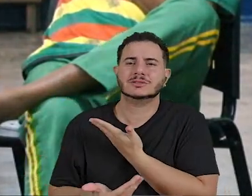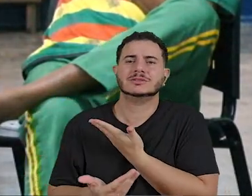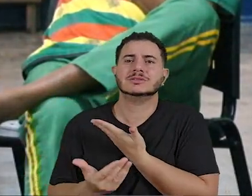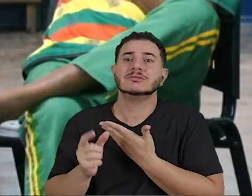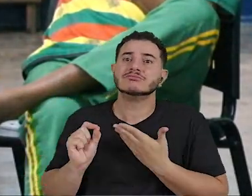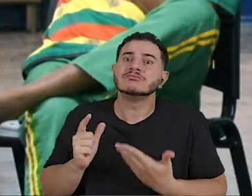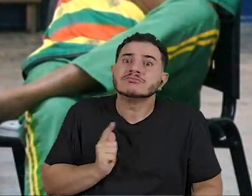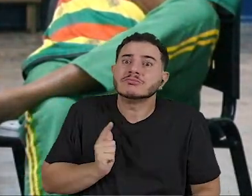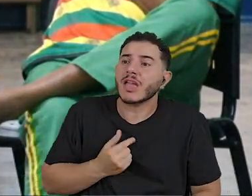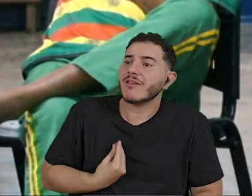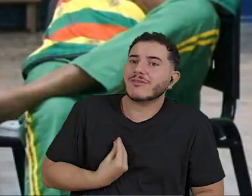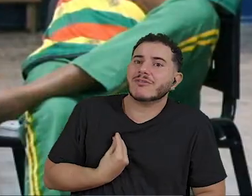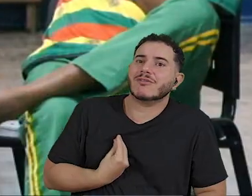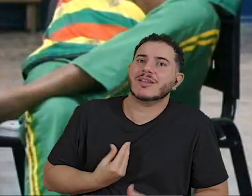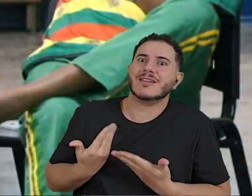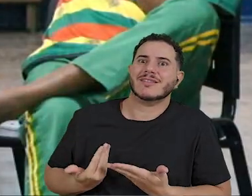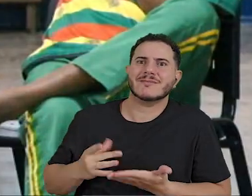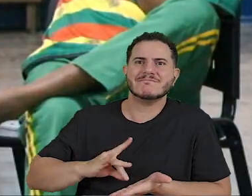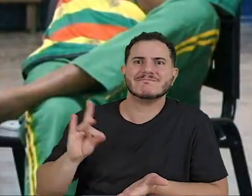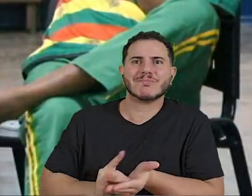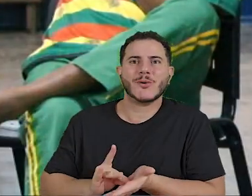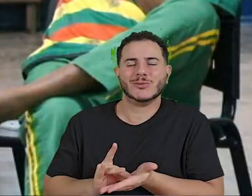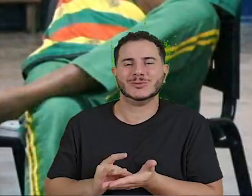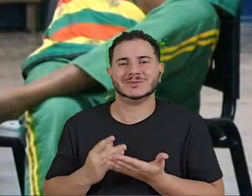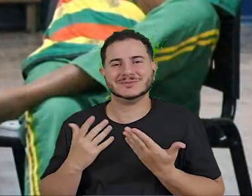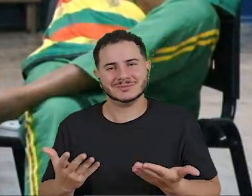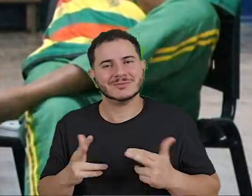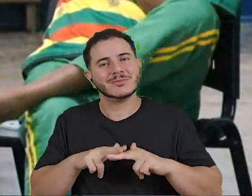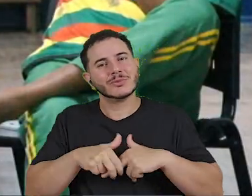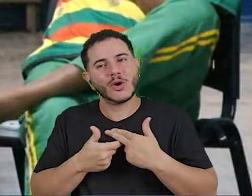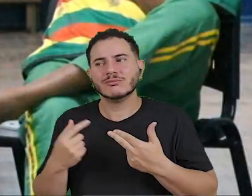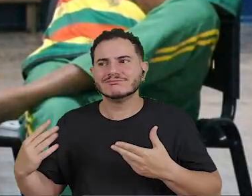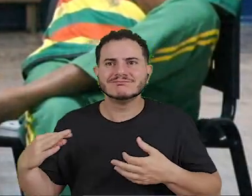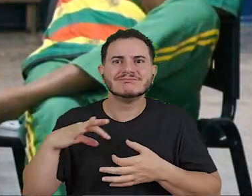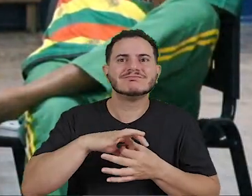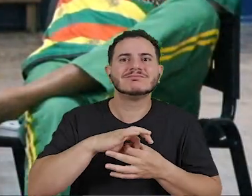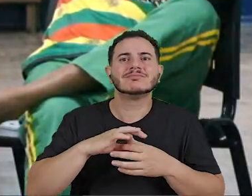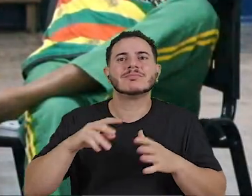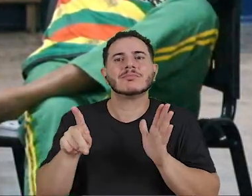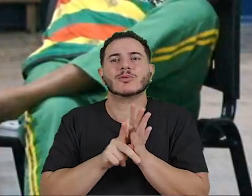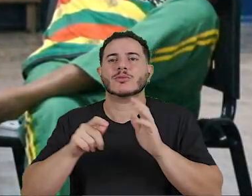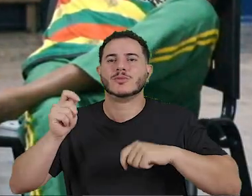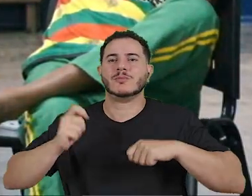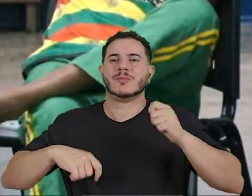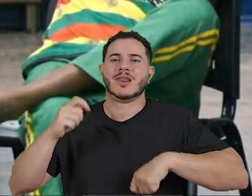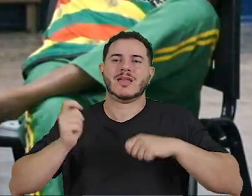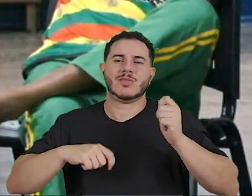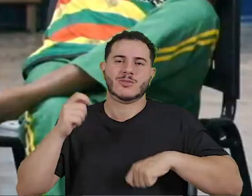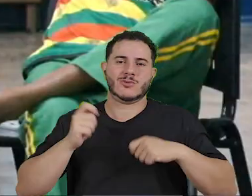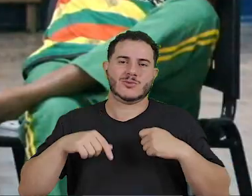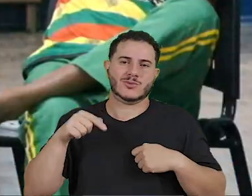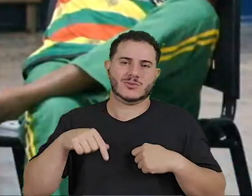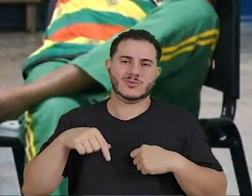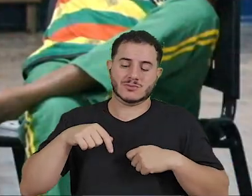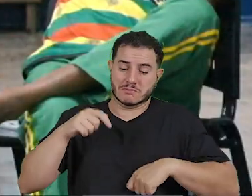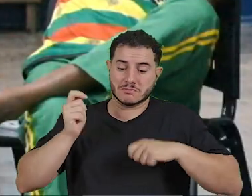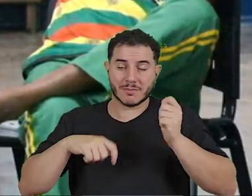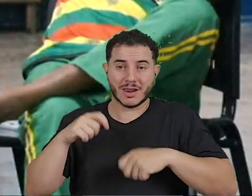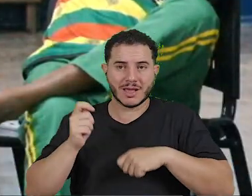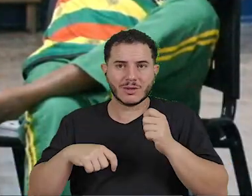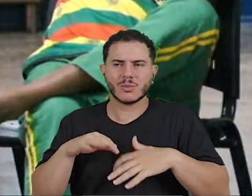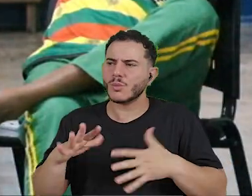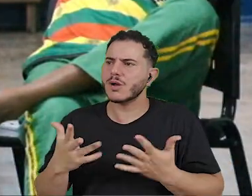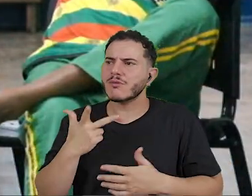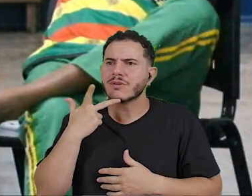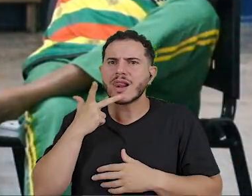vida às pessoas que fizeram de fato alguma coisa pelo maracatu, por uma manifestação. Então, quando a gente fala